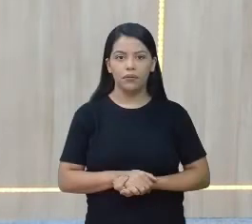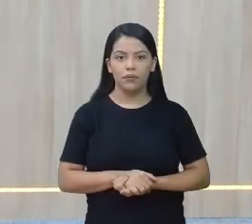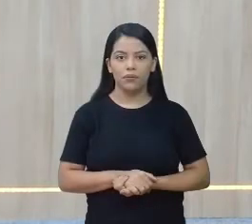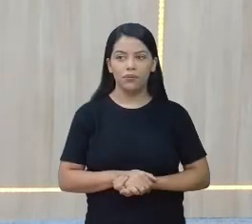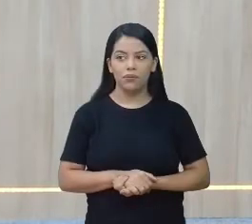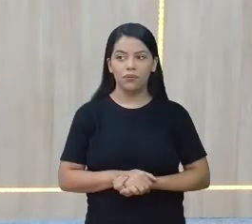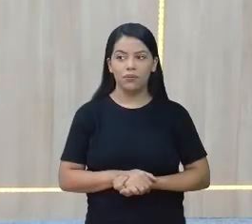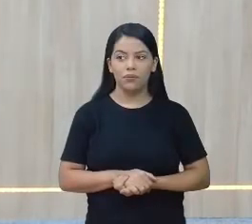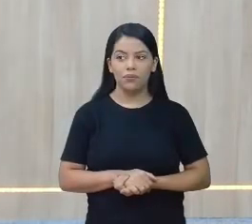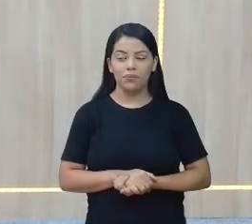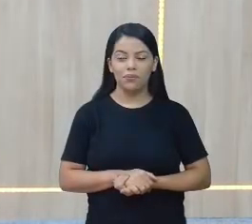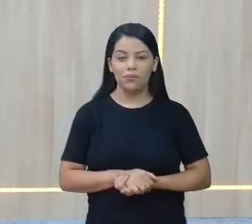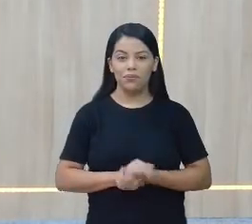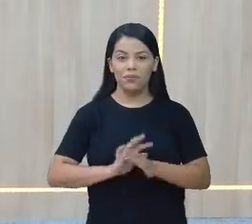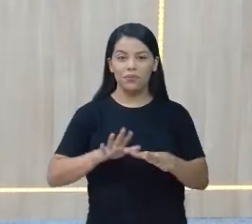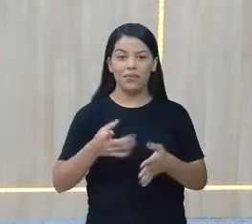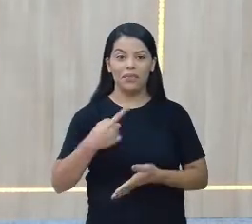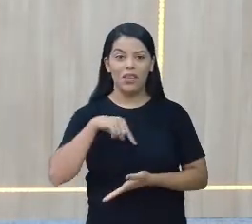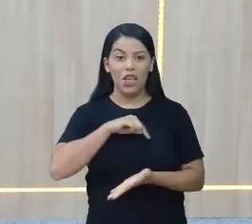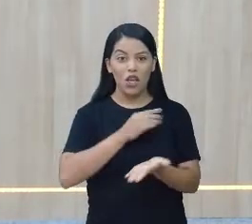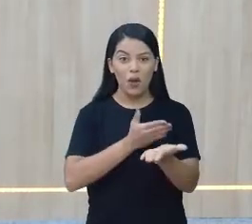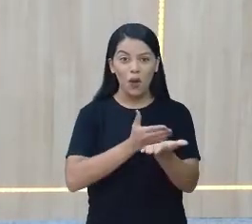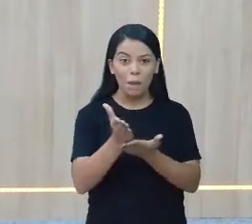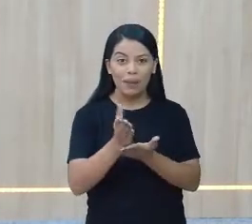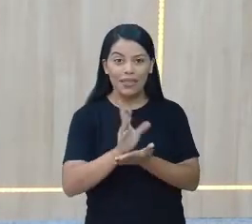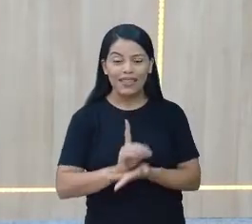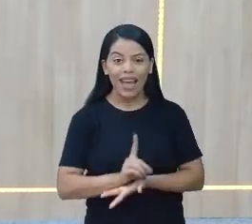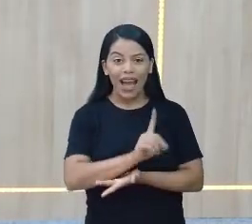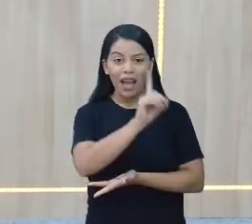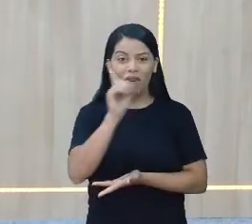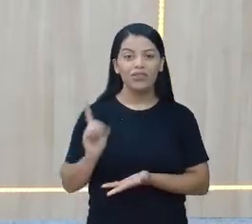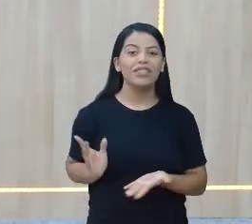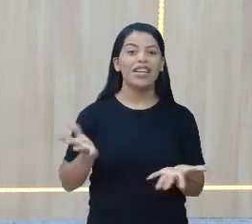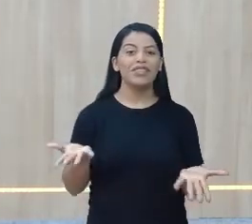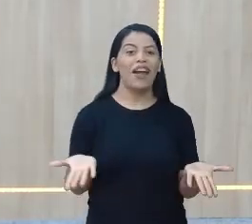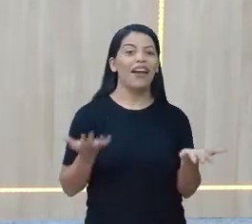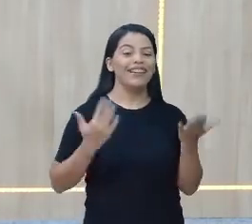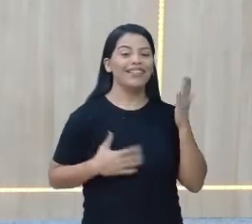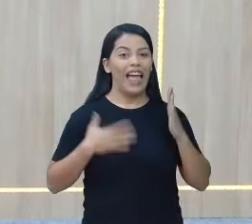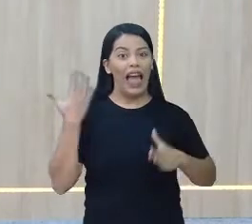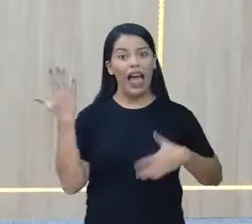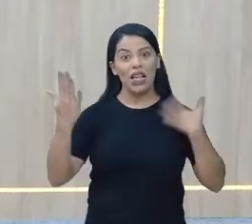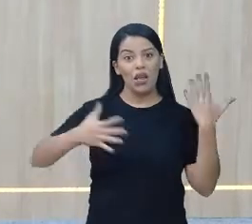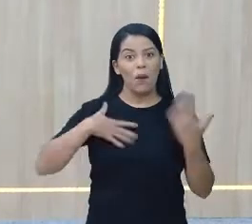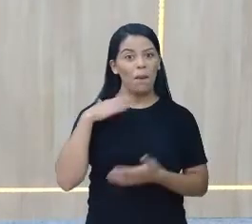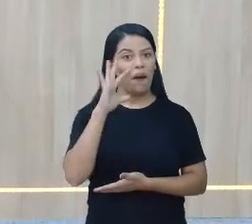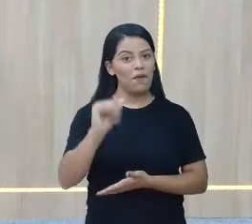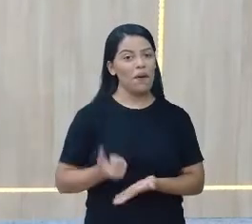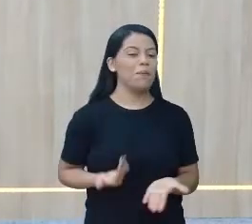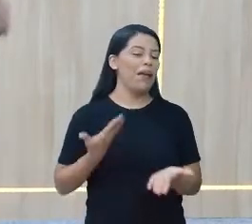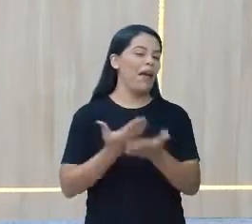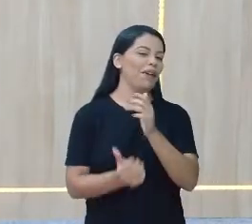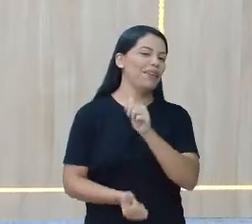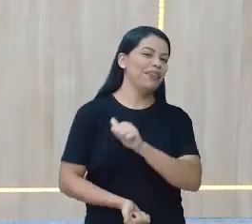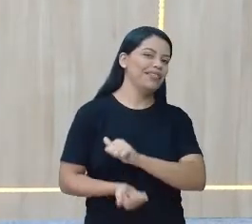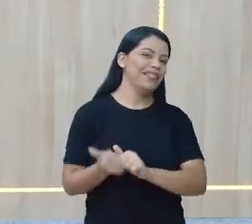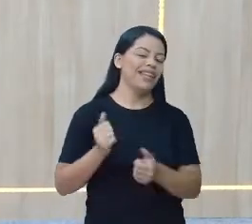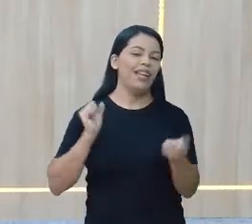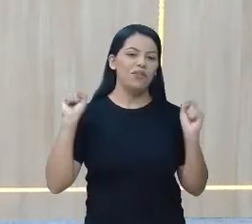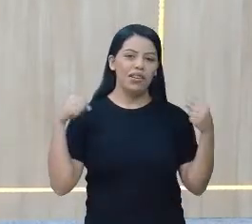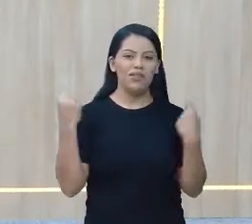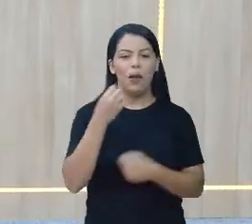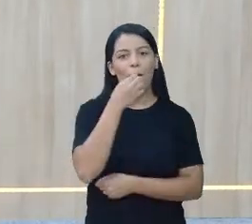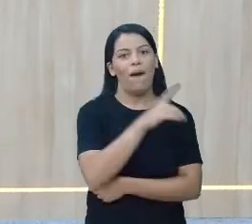A gente tem que começar o dia já aqui na estiga, ó, sexto ano, ó, aquecendo. Vem com a aula de educação física. Bom dia